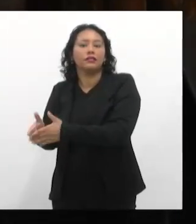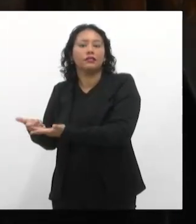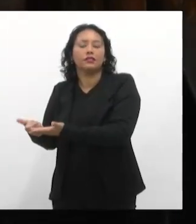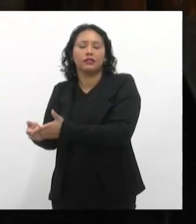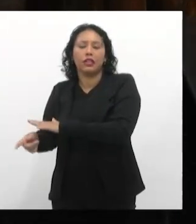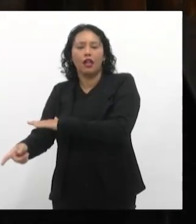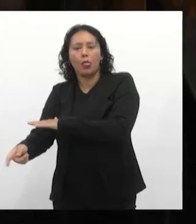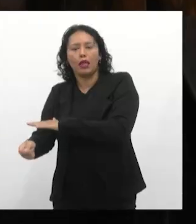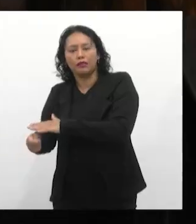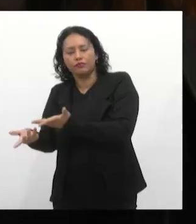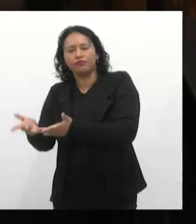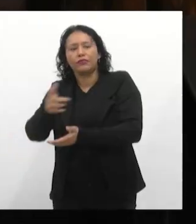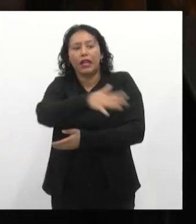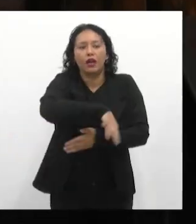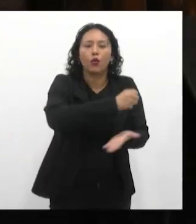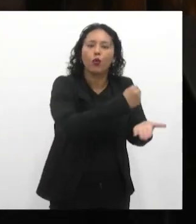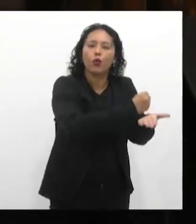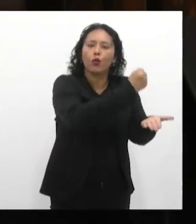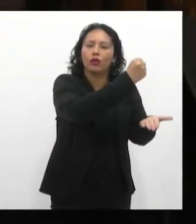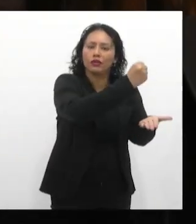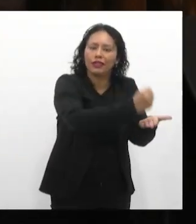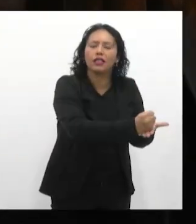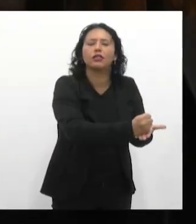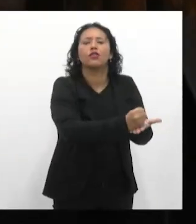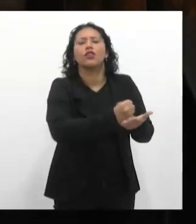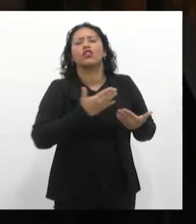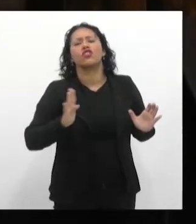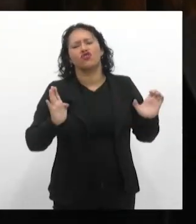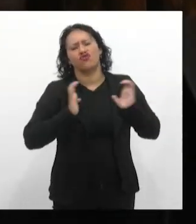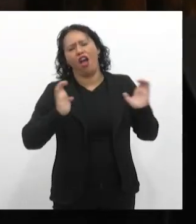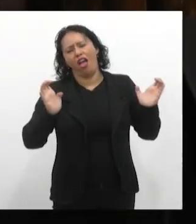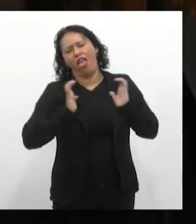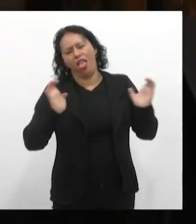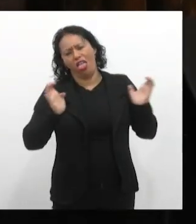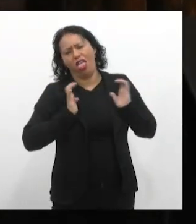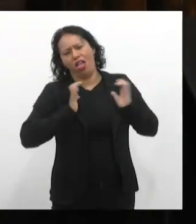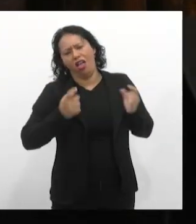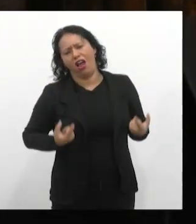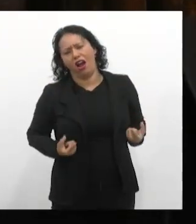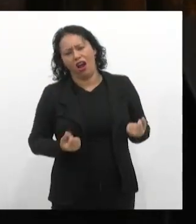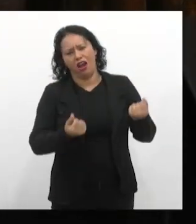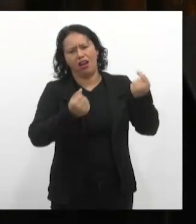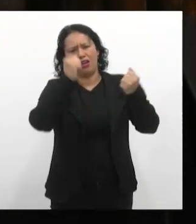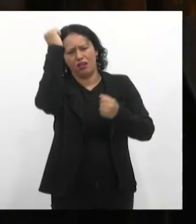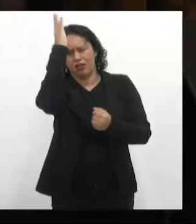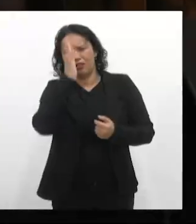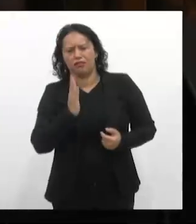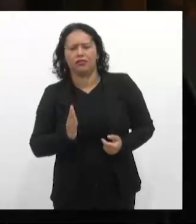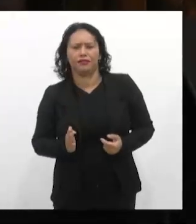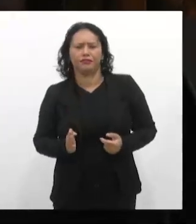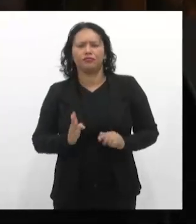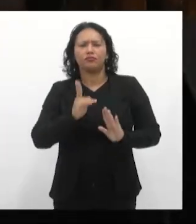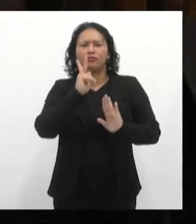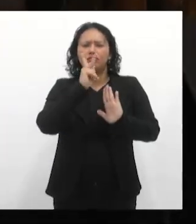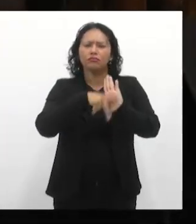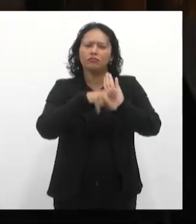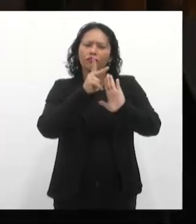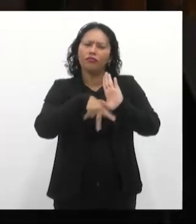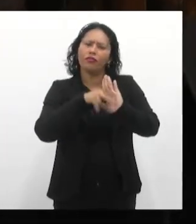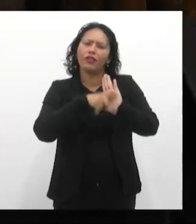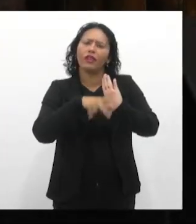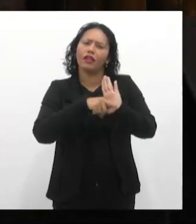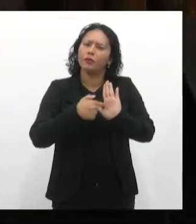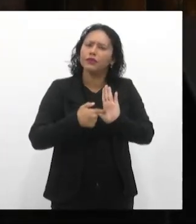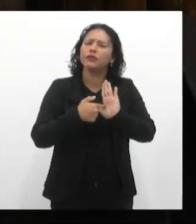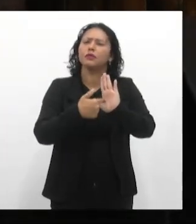dinheiro aos cartórios que já têm uma rentabilidade gigante nesse país. Então, esse projeto trata-se